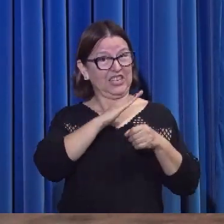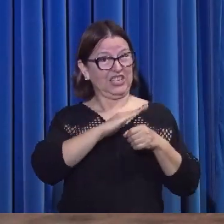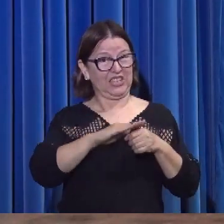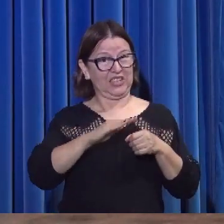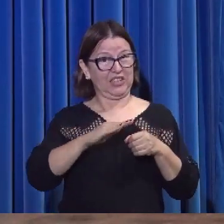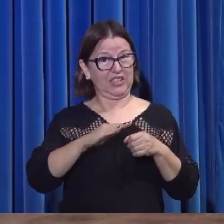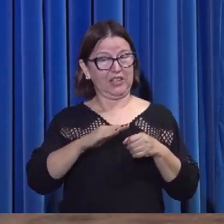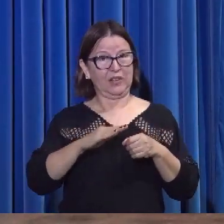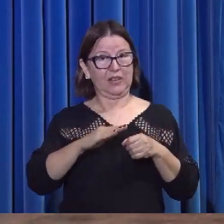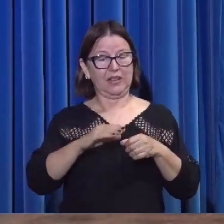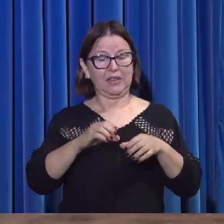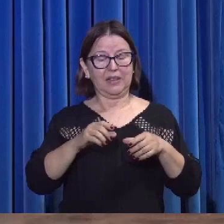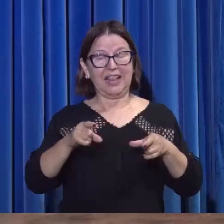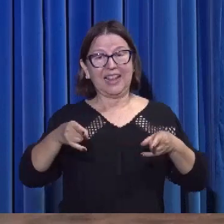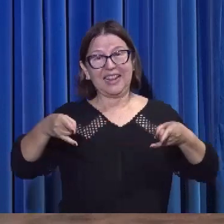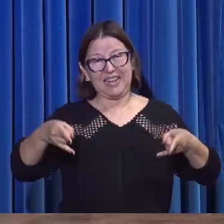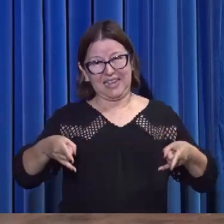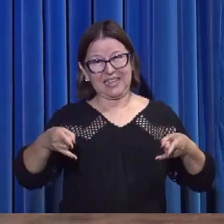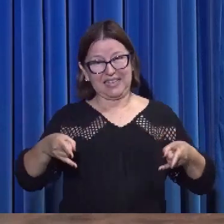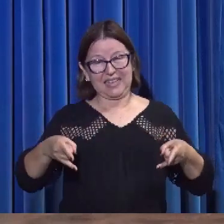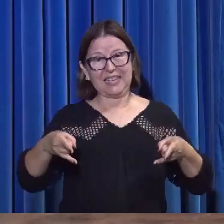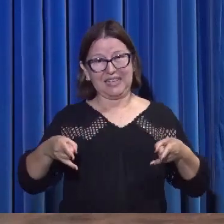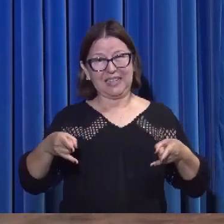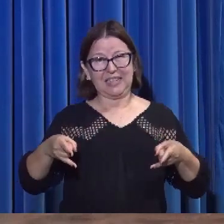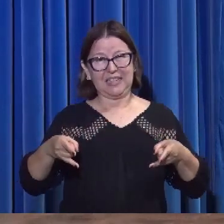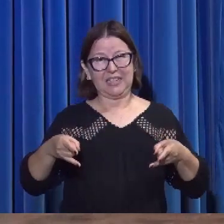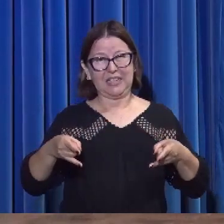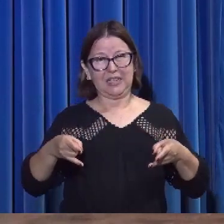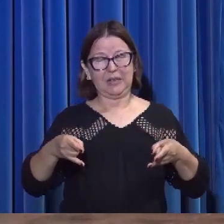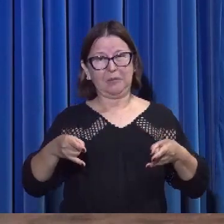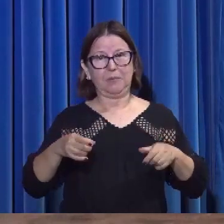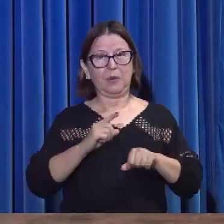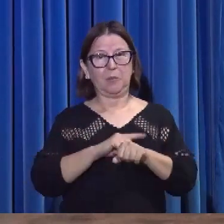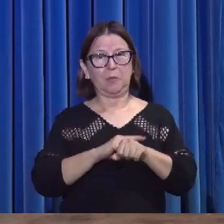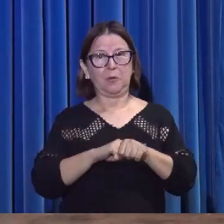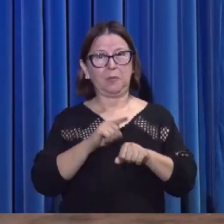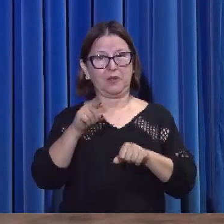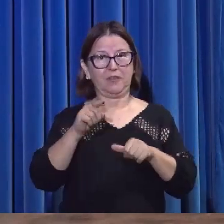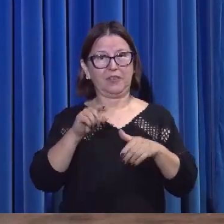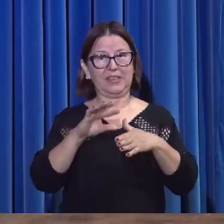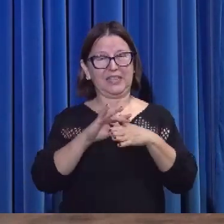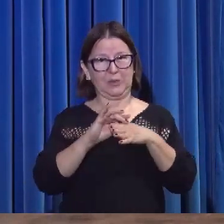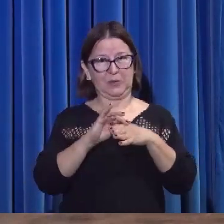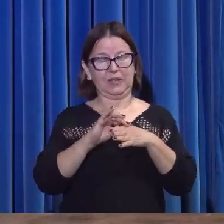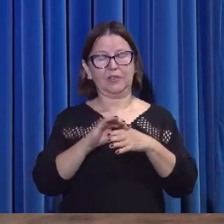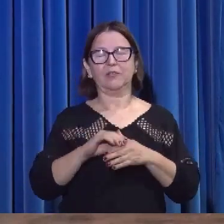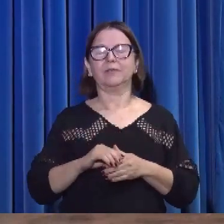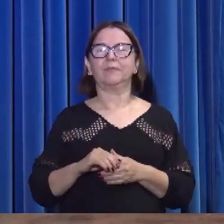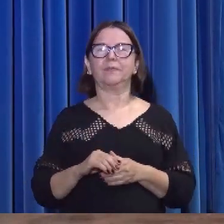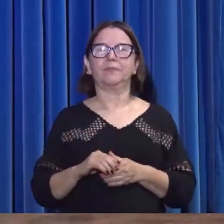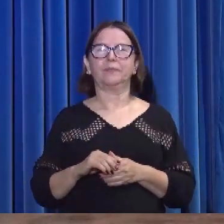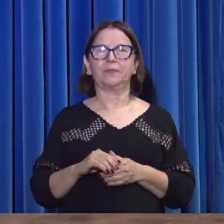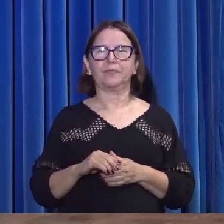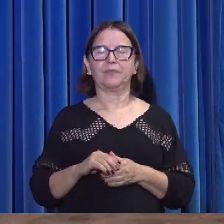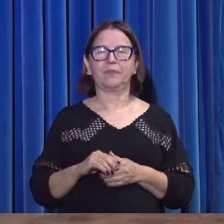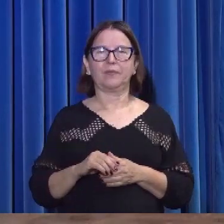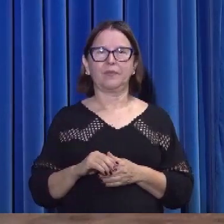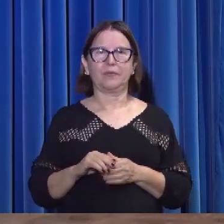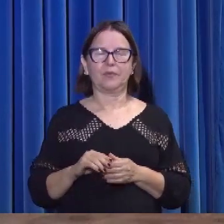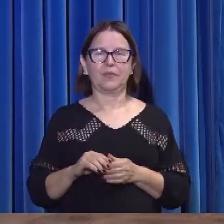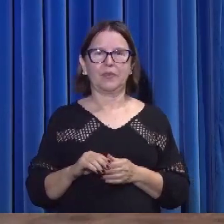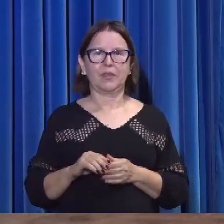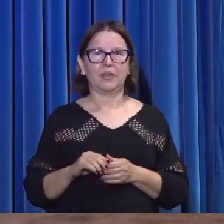ali. Porque Deus, o maná, como é que ele dava o maná para o povo? Era para a semana, era para o mês, era para o ano